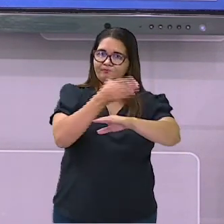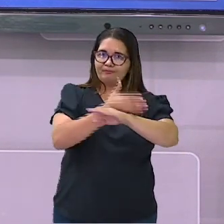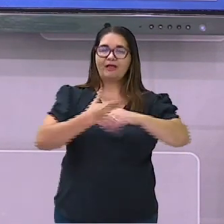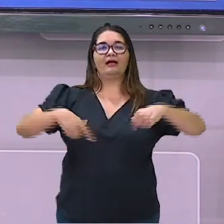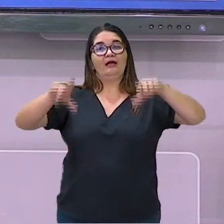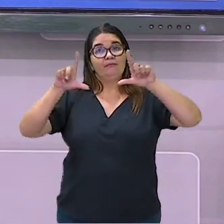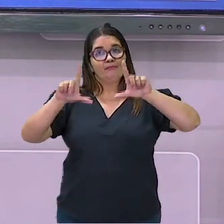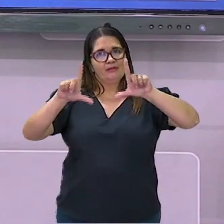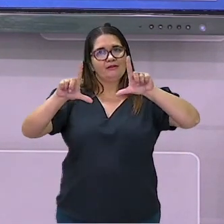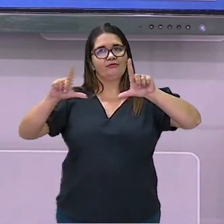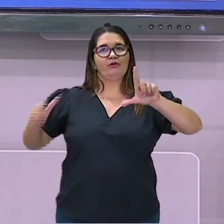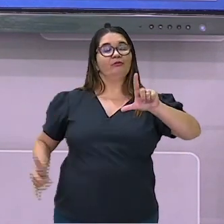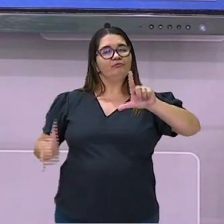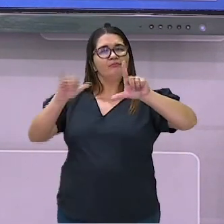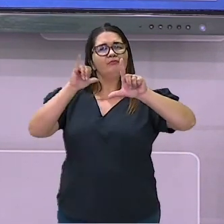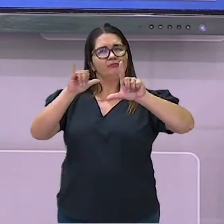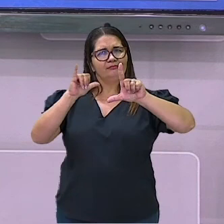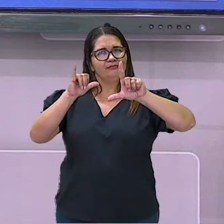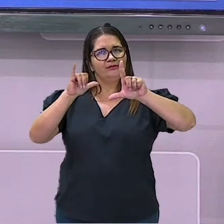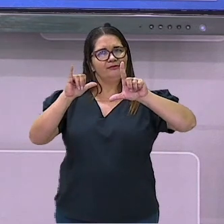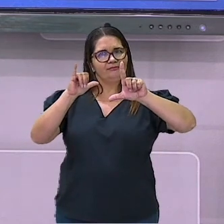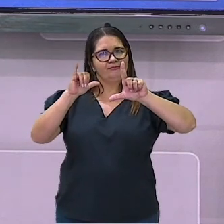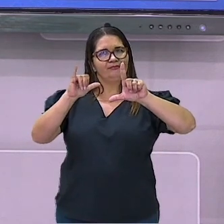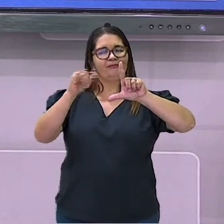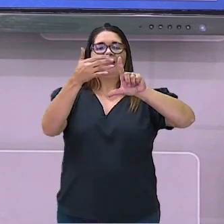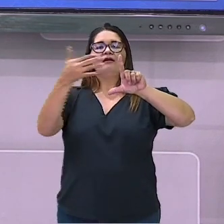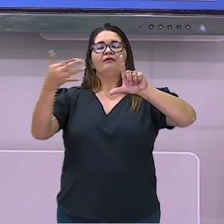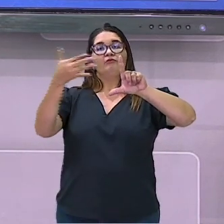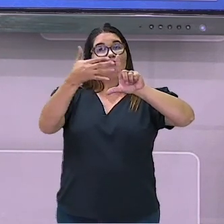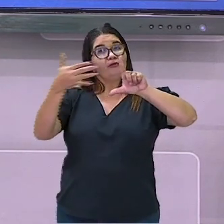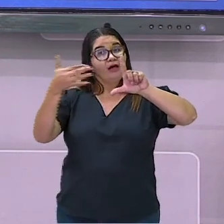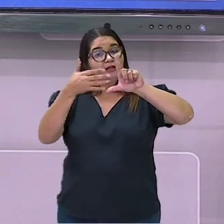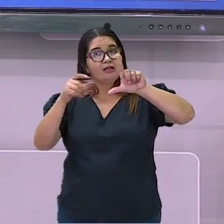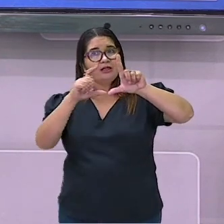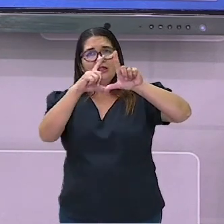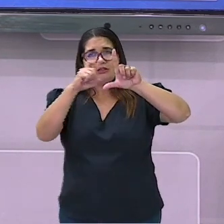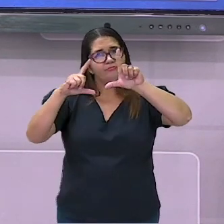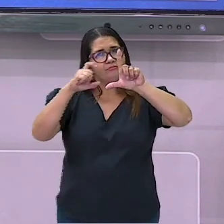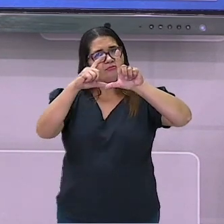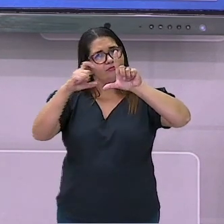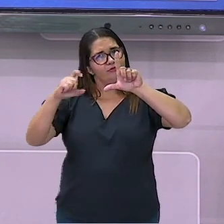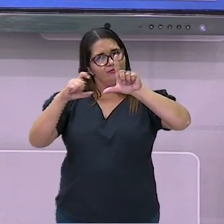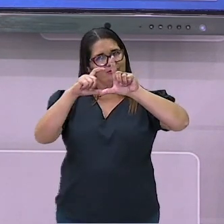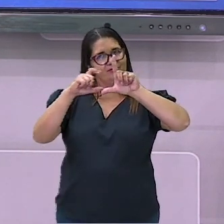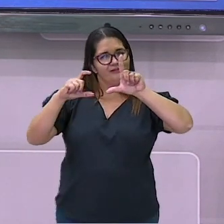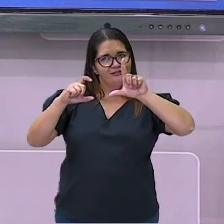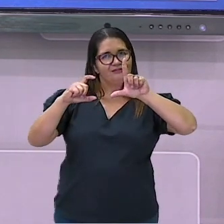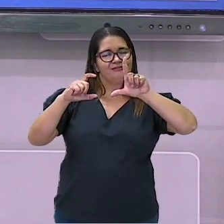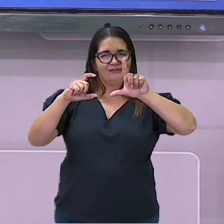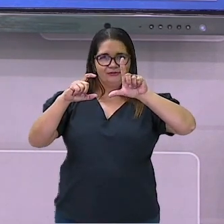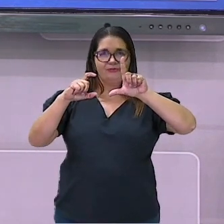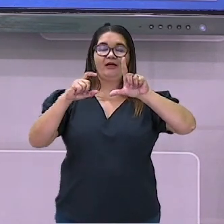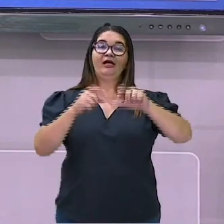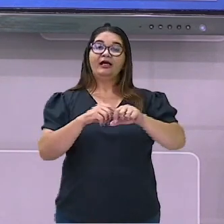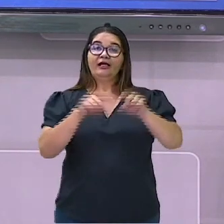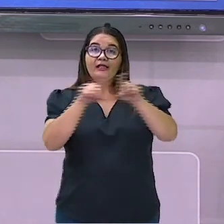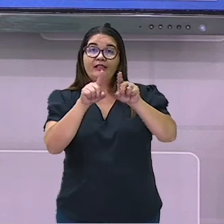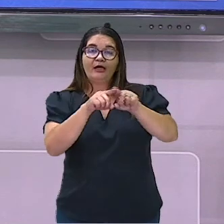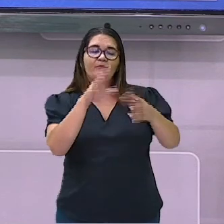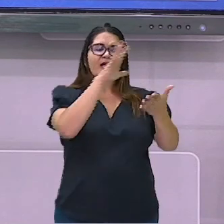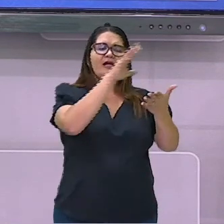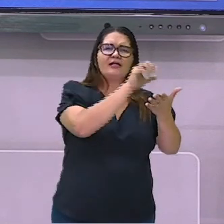plataforma SMED GV, aponte a câmera do seu celular na imagem que aparece aqui no canto da tela. Acesse as nossas